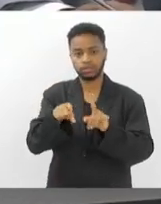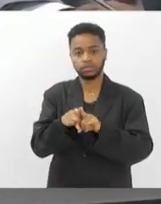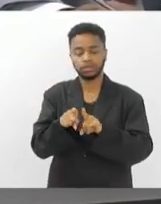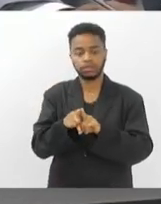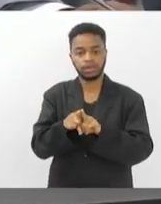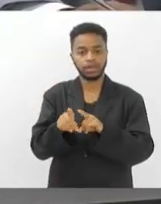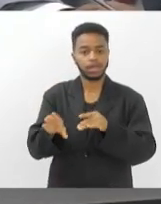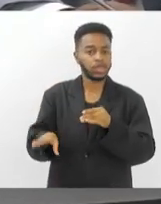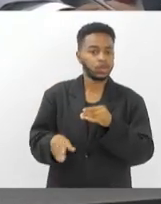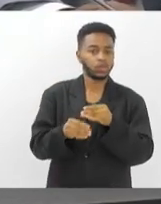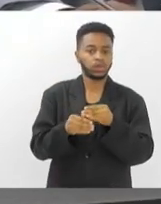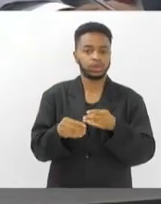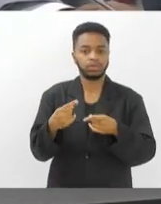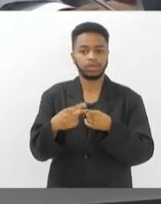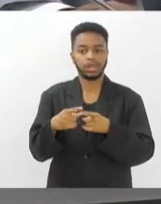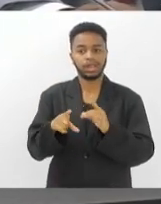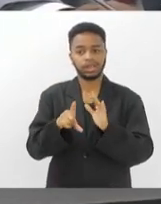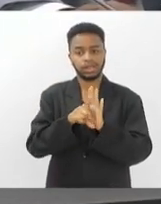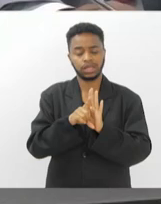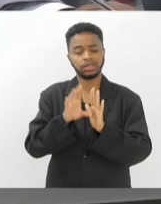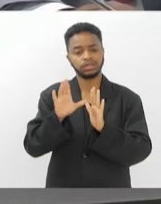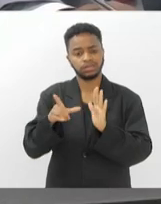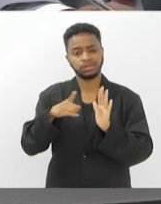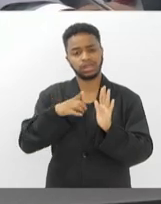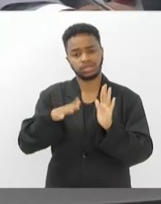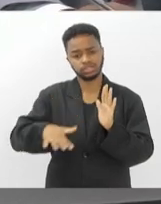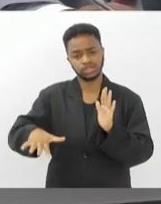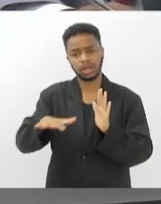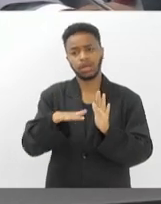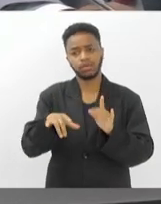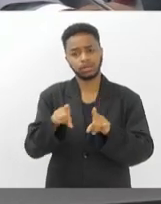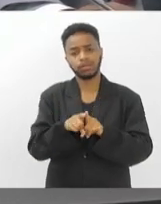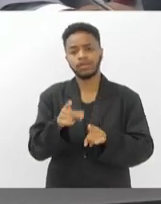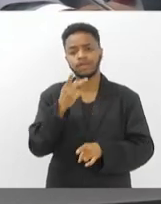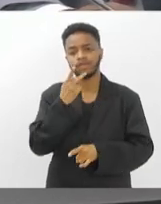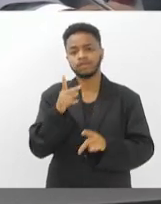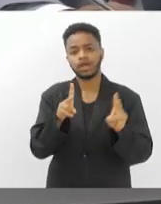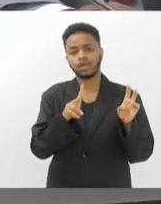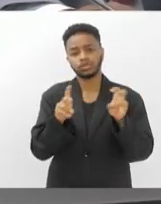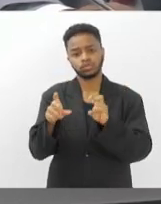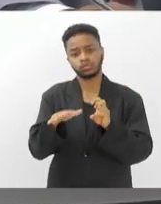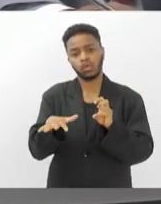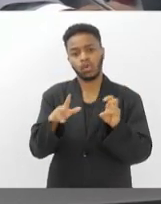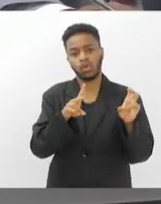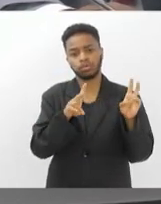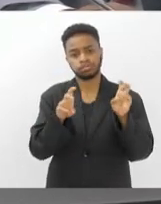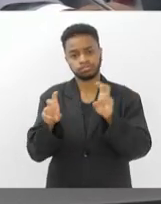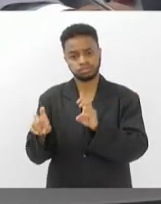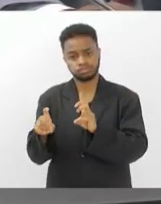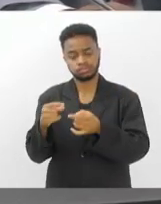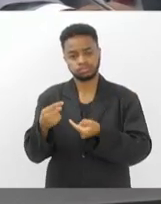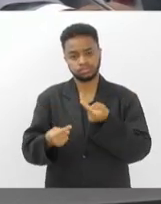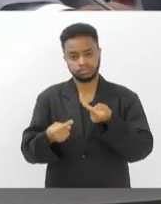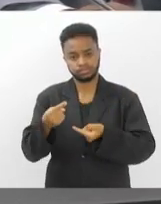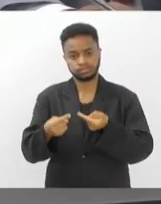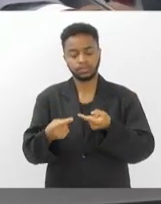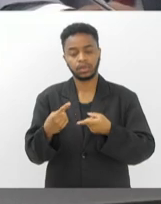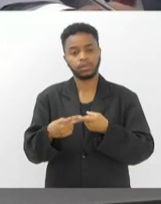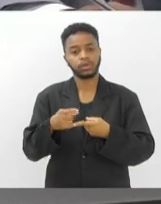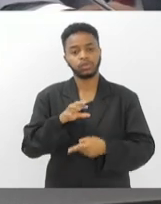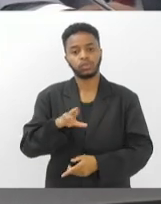porque essa lei ela é muito ampla e trata exatamente dessa temática toda, né? Não